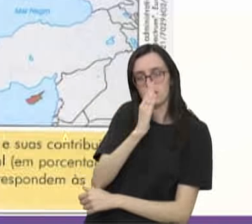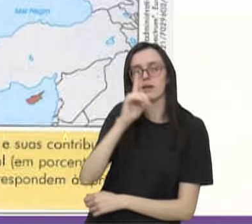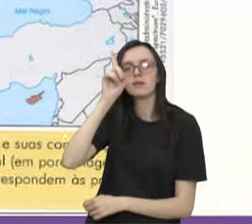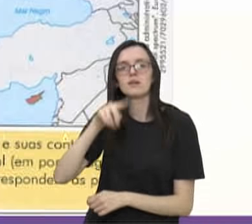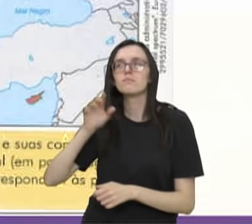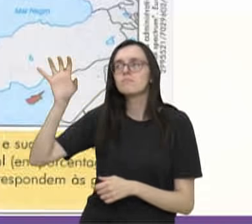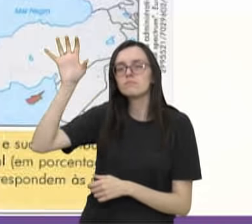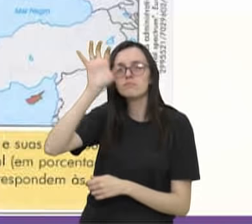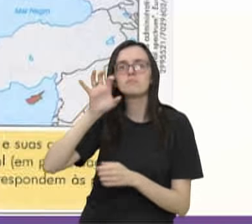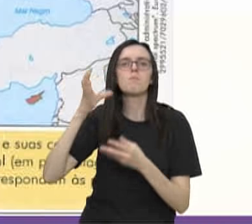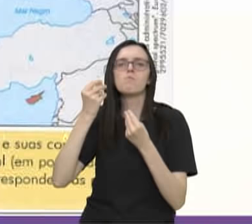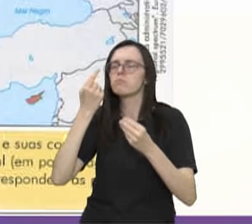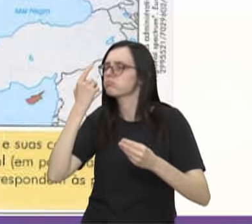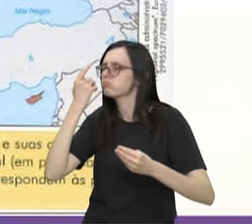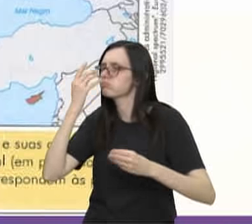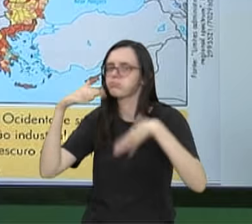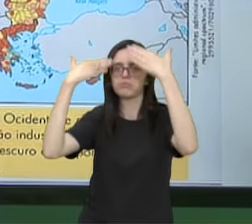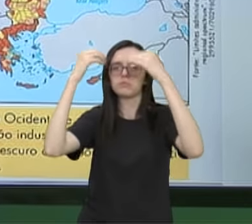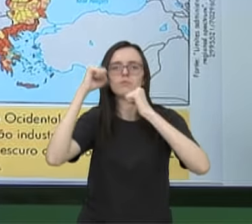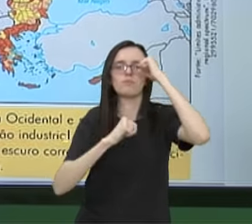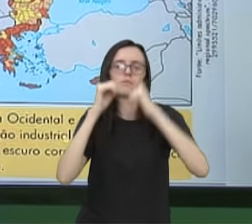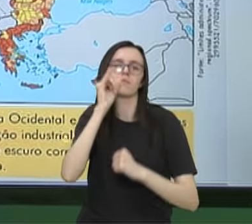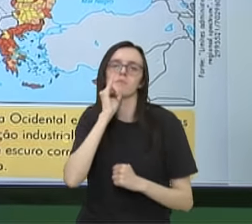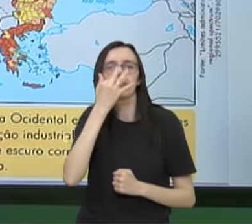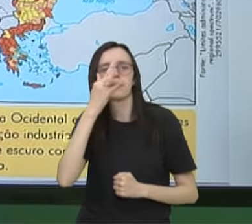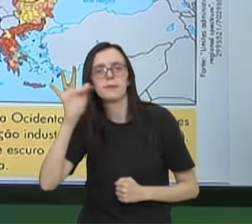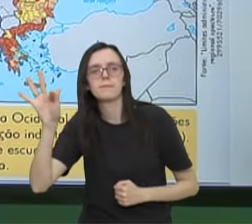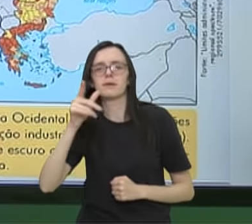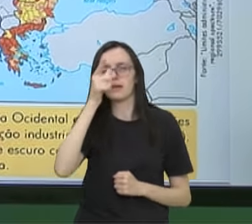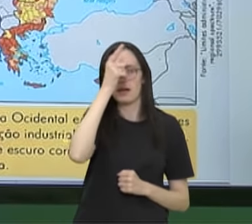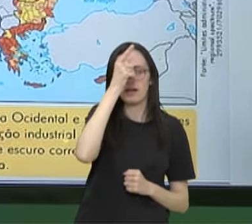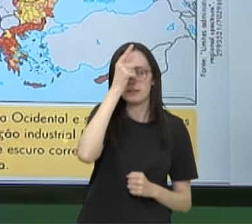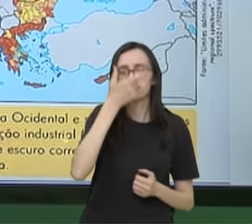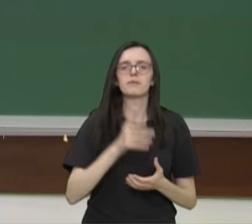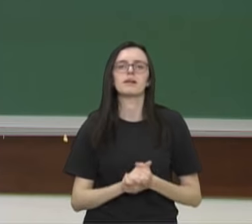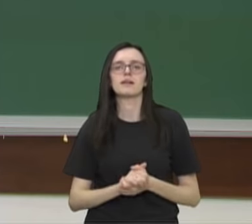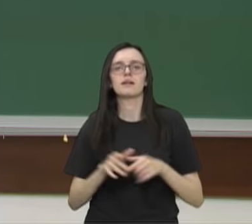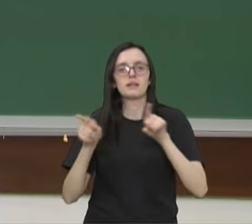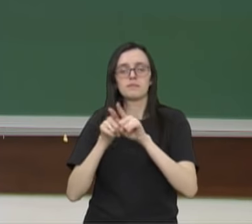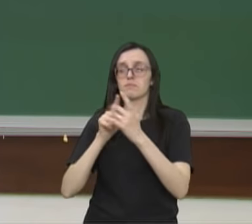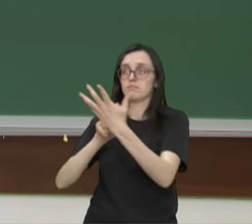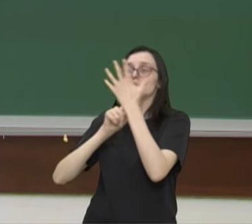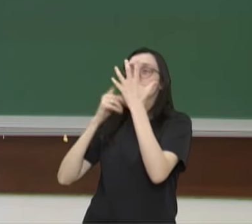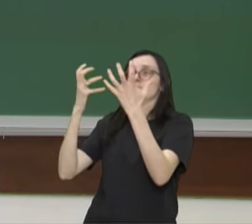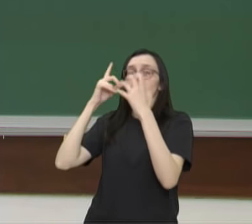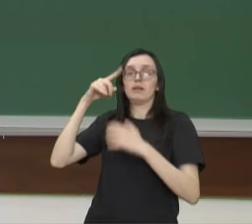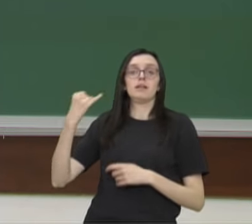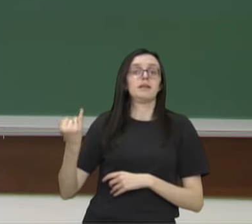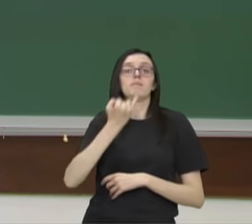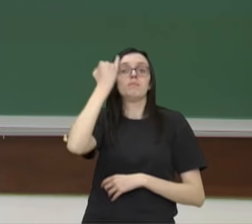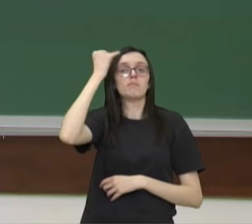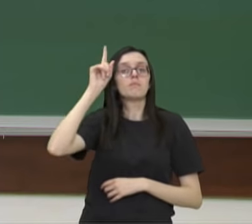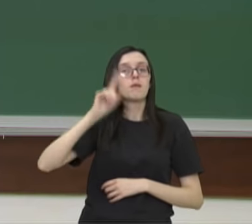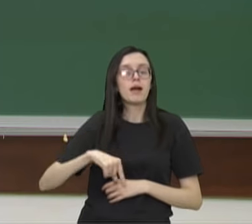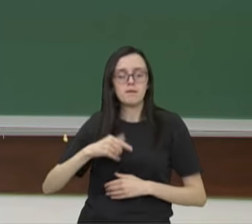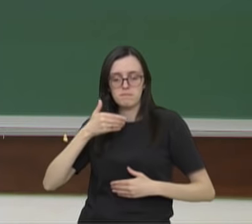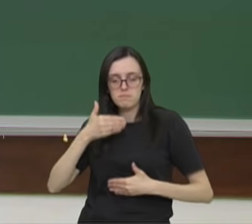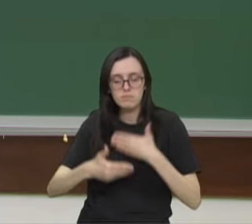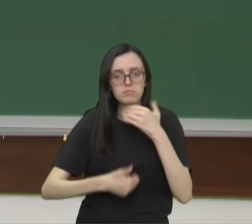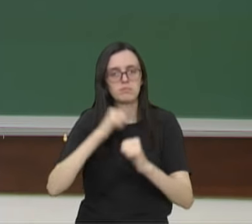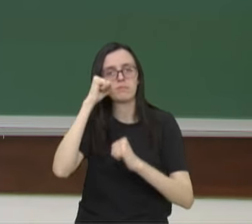regiões e países muito industrializados como por exemplo frança alemanha que se destacam muito aí no